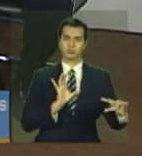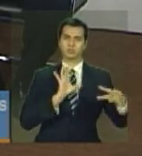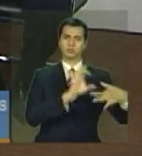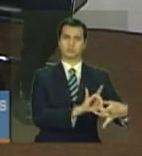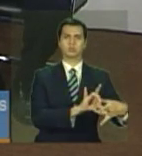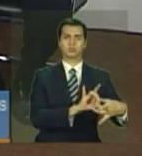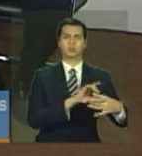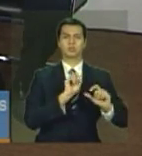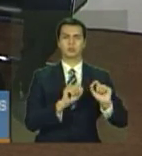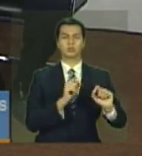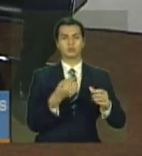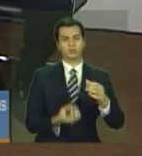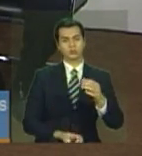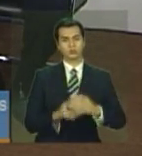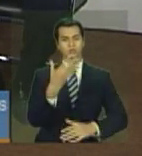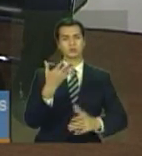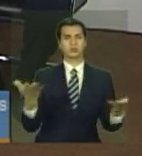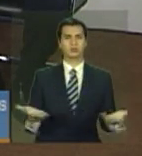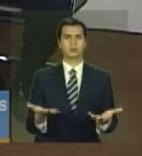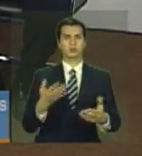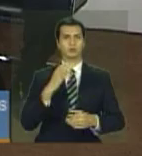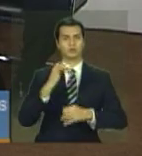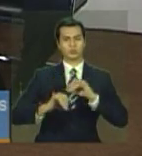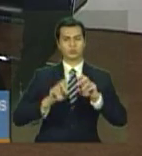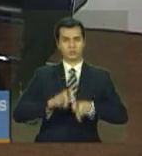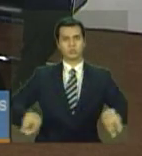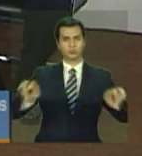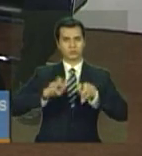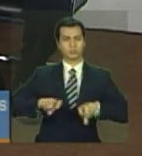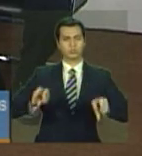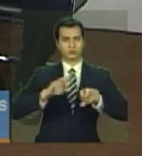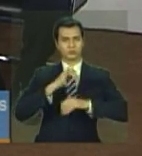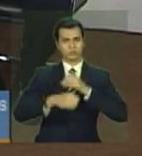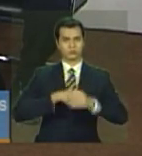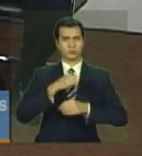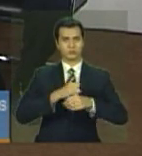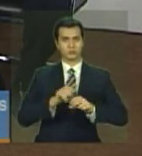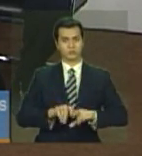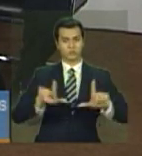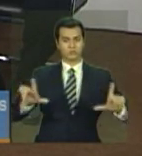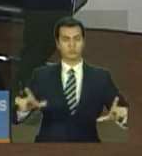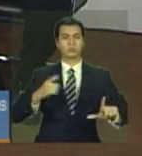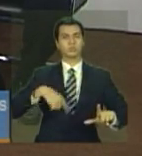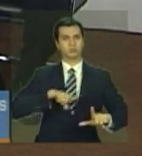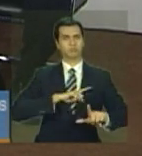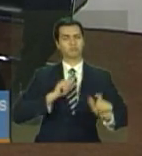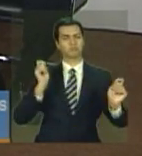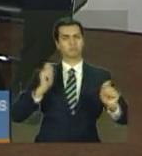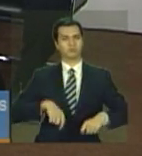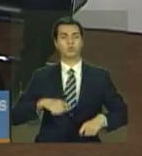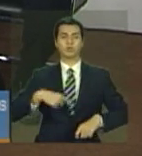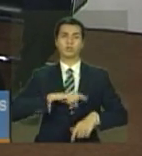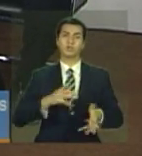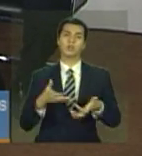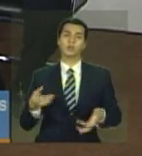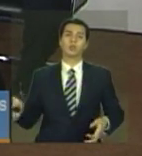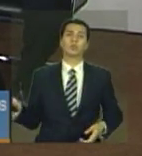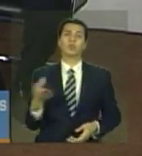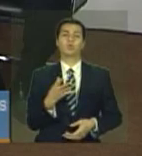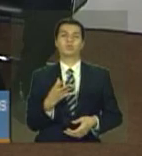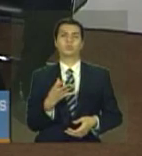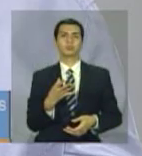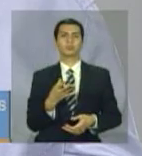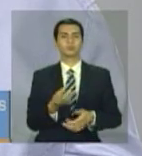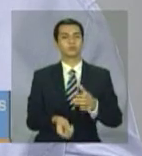que eles já estabeleceram uma plataforma que nos atende. Nós queremos agora cada vez mais estar colocando outros programas, por exemplo, eles já têm uma,